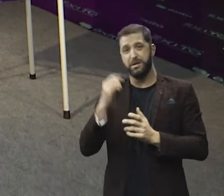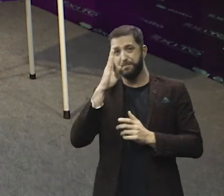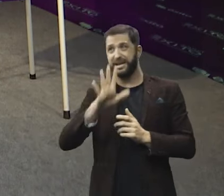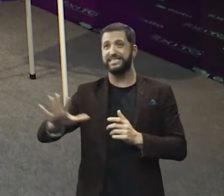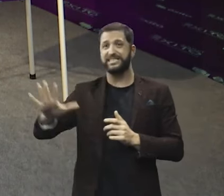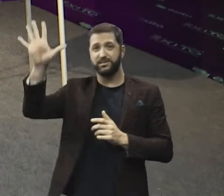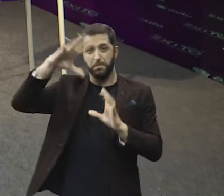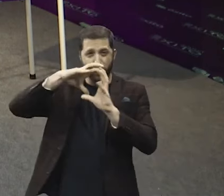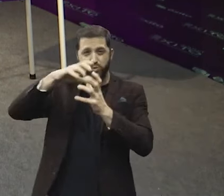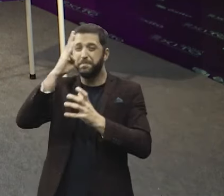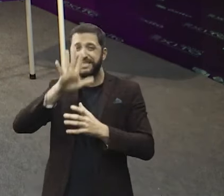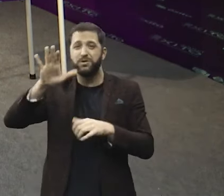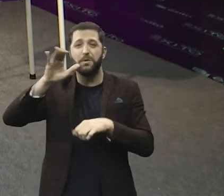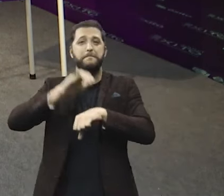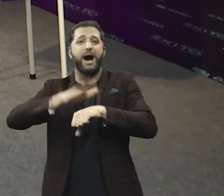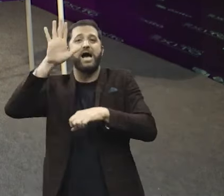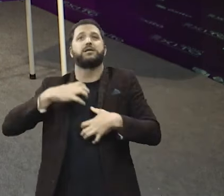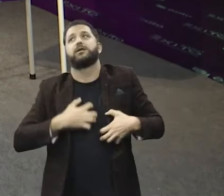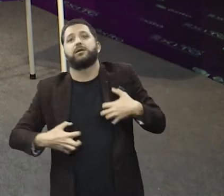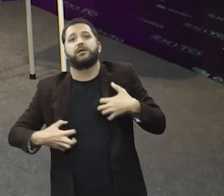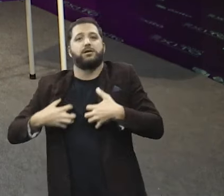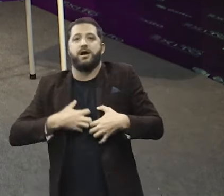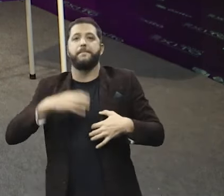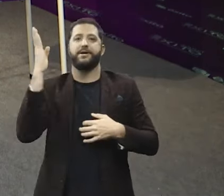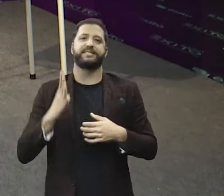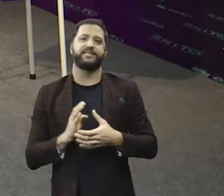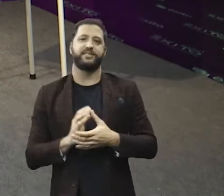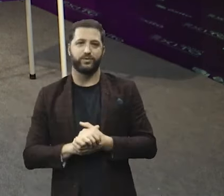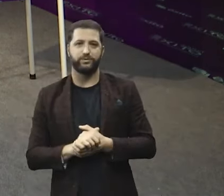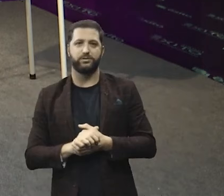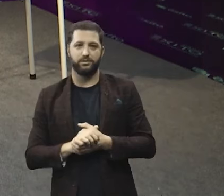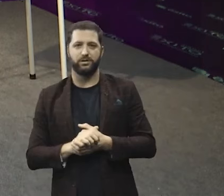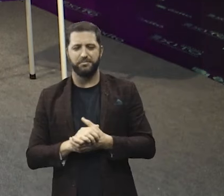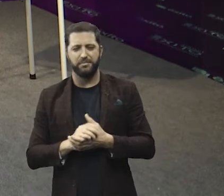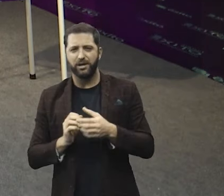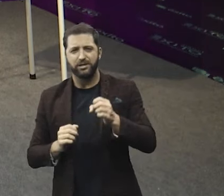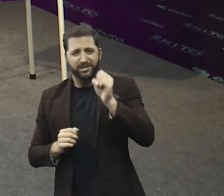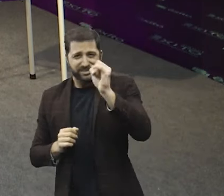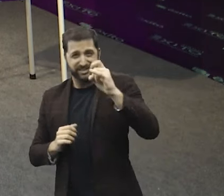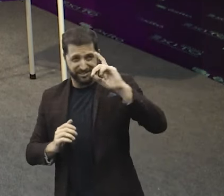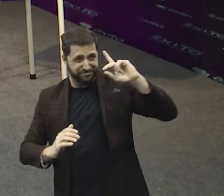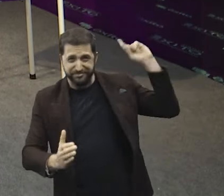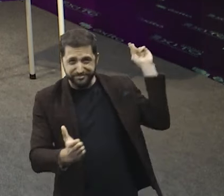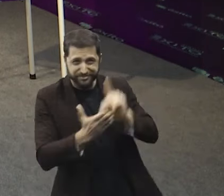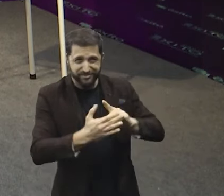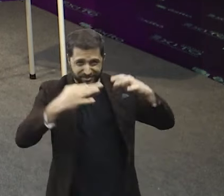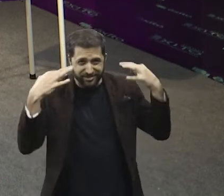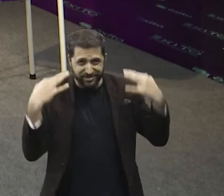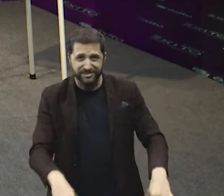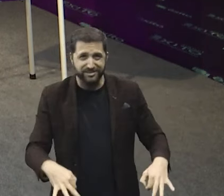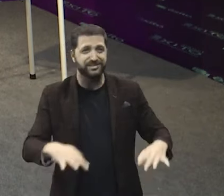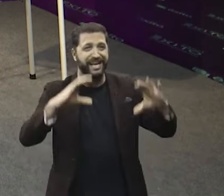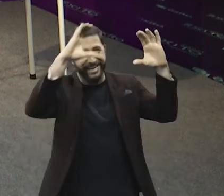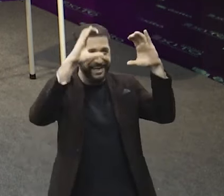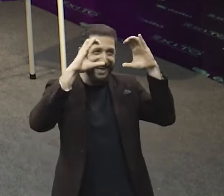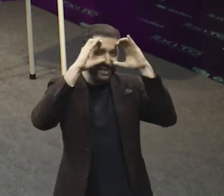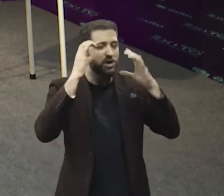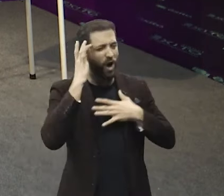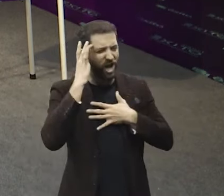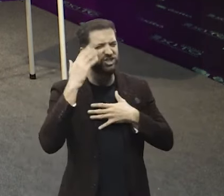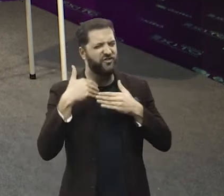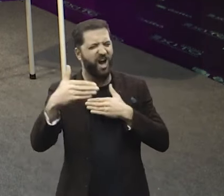mundo agora imagine você se realmente essa realidade virtual acontecer porque eu creio que já está acontecendo